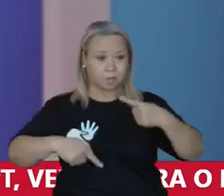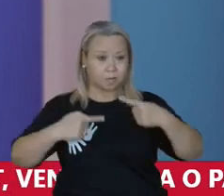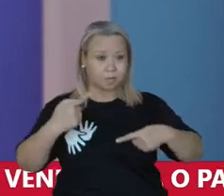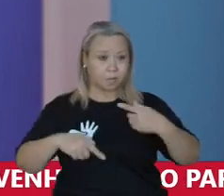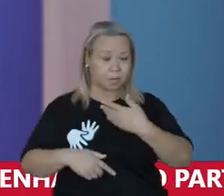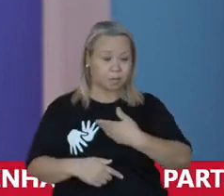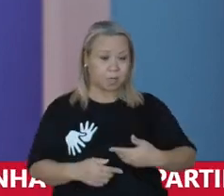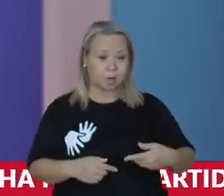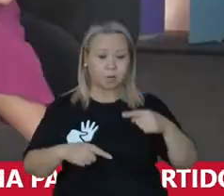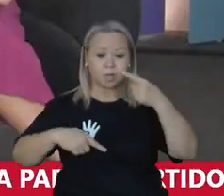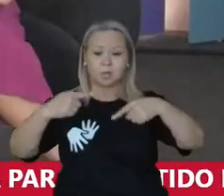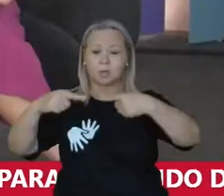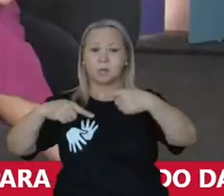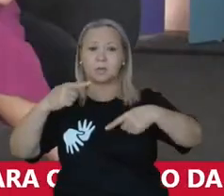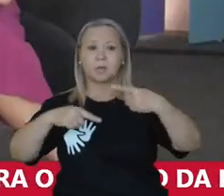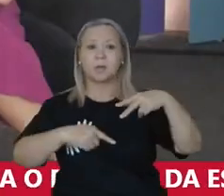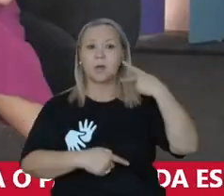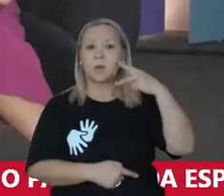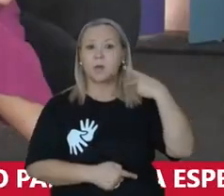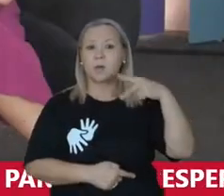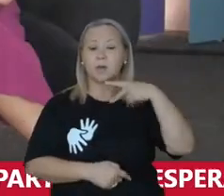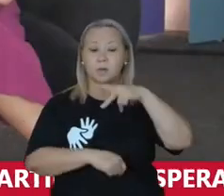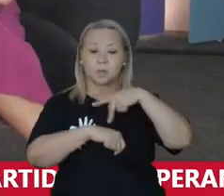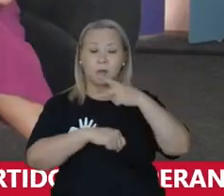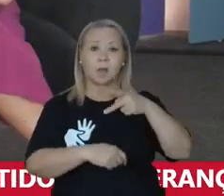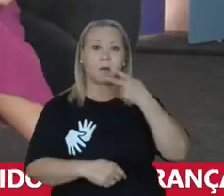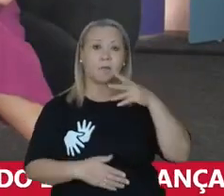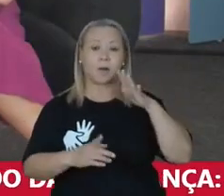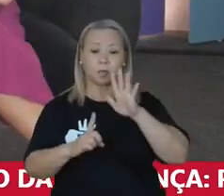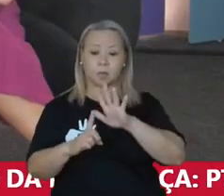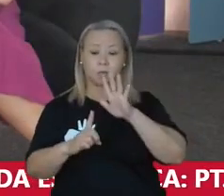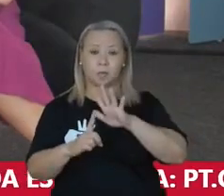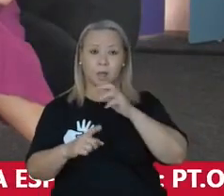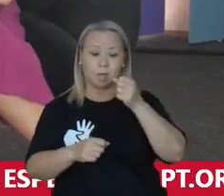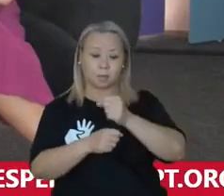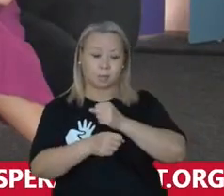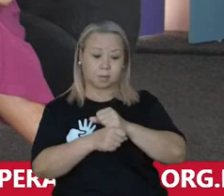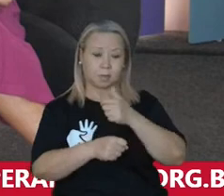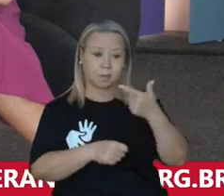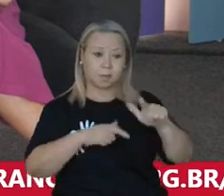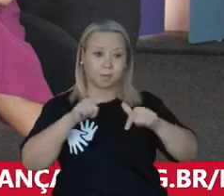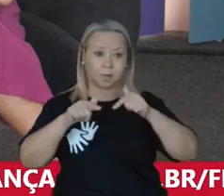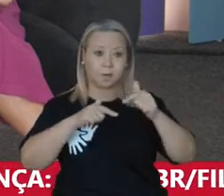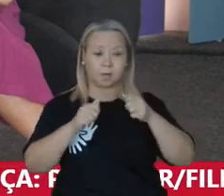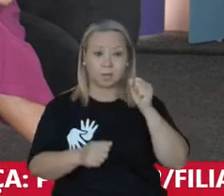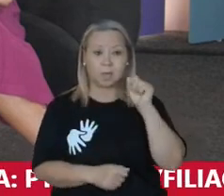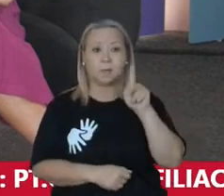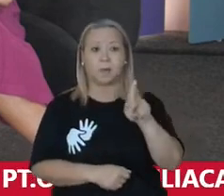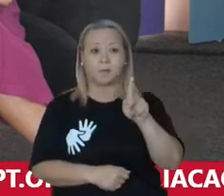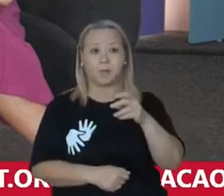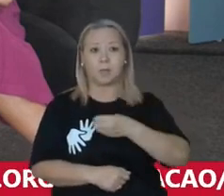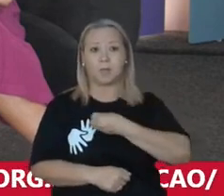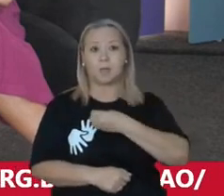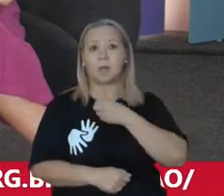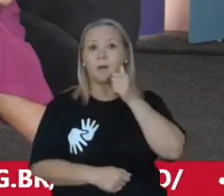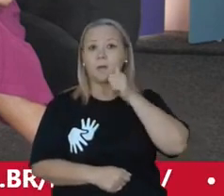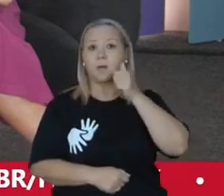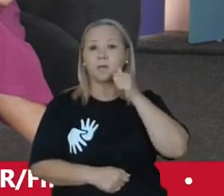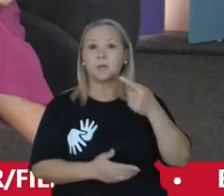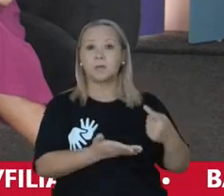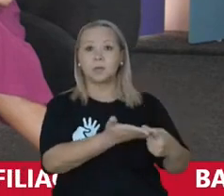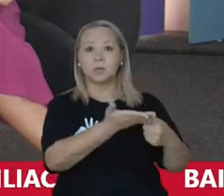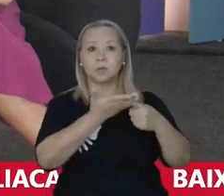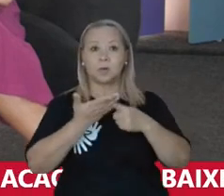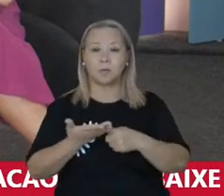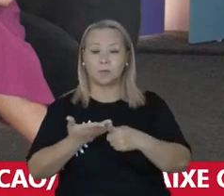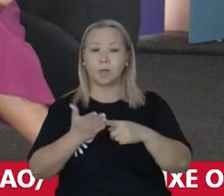as esferas políticas do país. Para falar um pouco sobre os impactos das reformas trabalhistas e da Previdência na vida das mulheres,